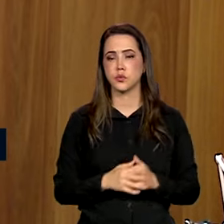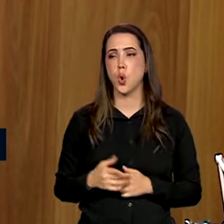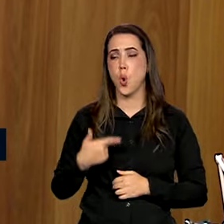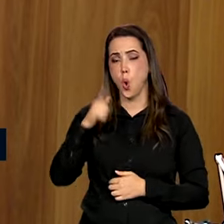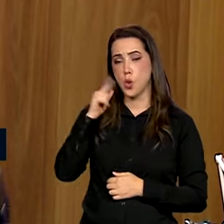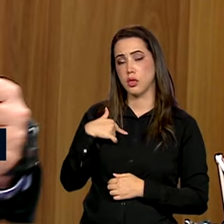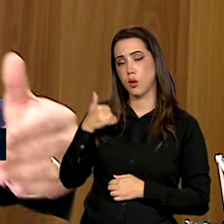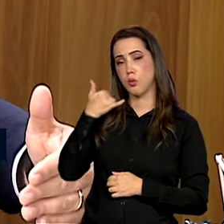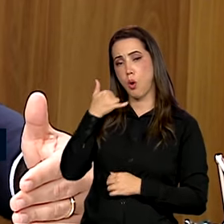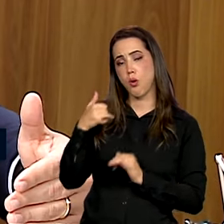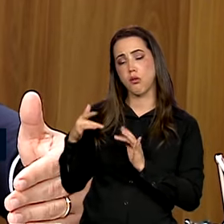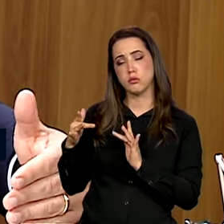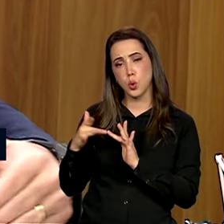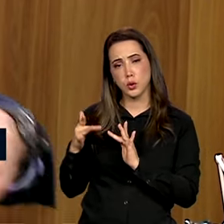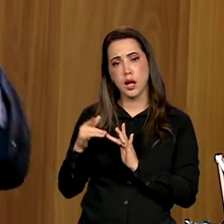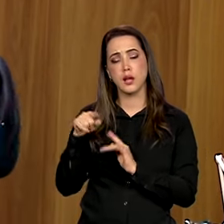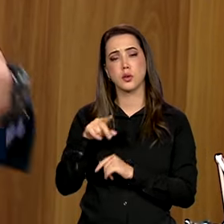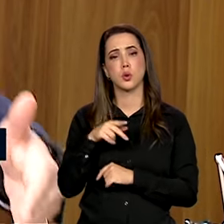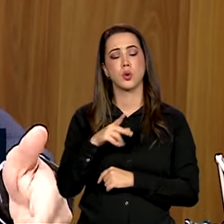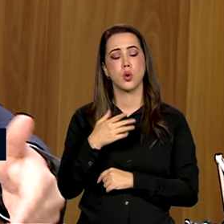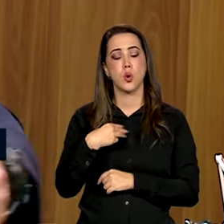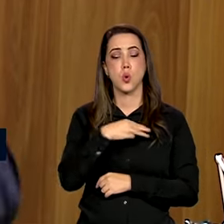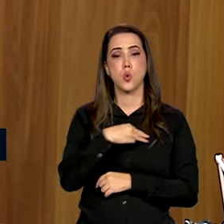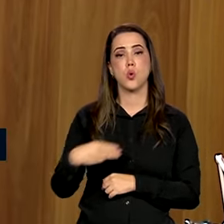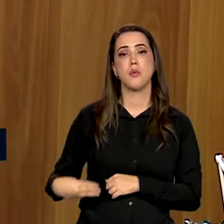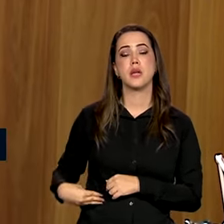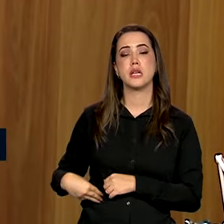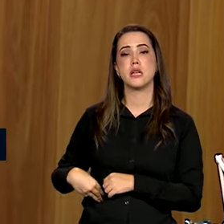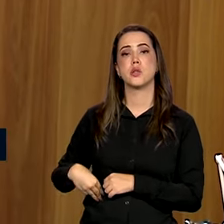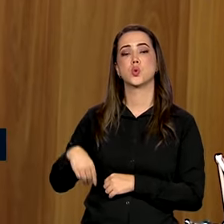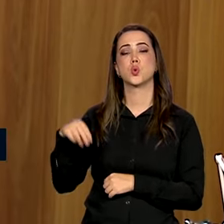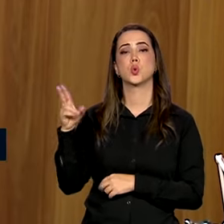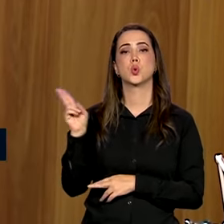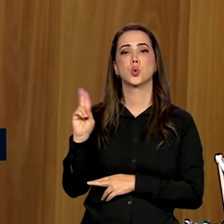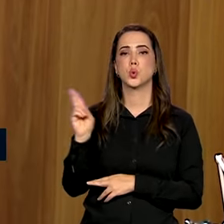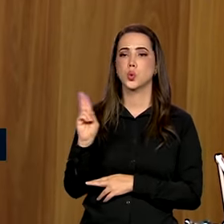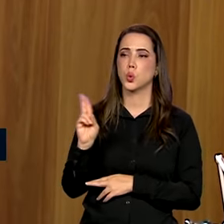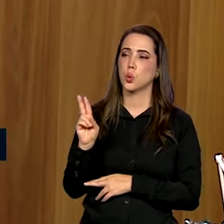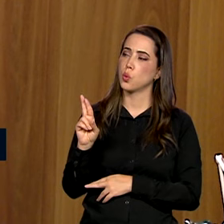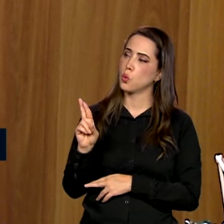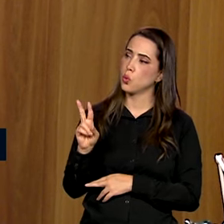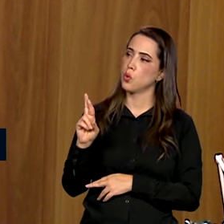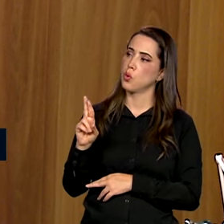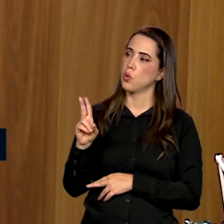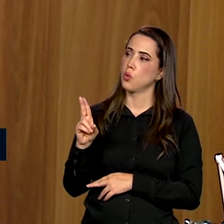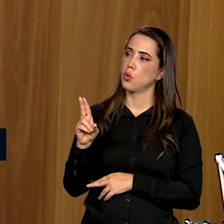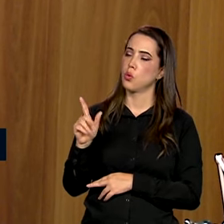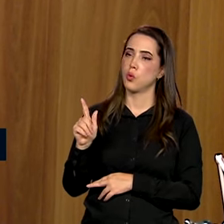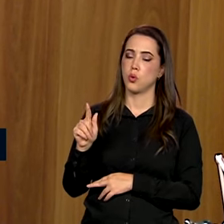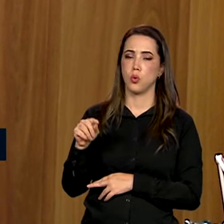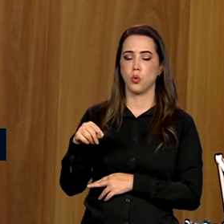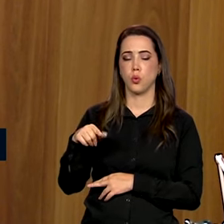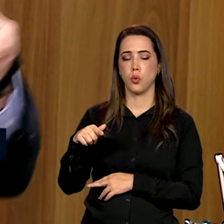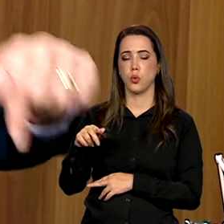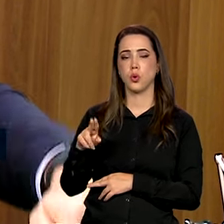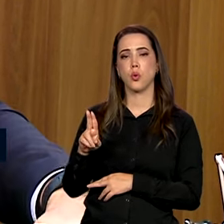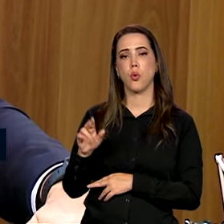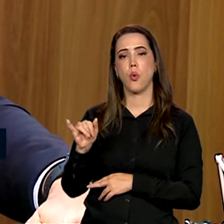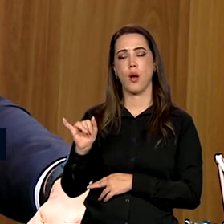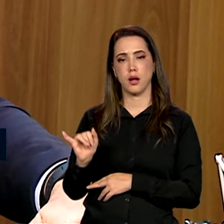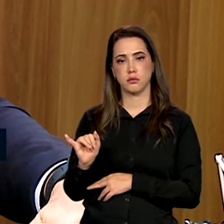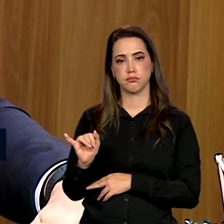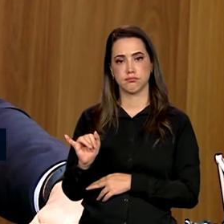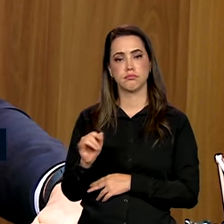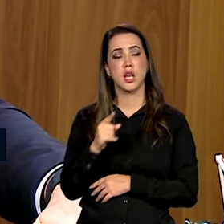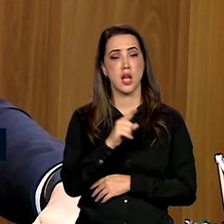ligando Rio do Sul ao Uruguai entregamos uma nova ponte uma ponte recuperada com Argentina iniciamos